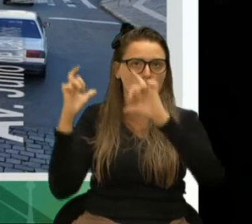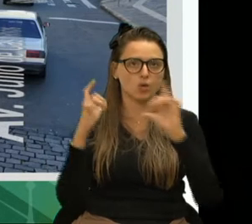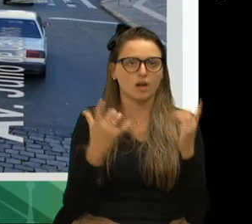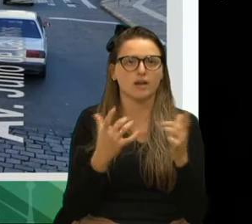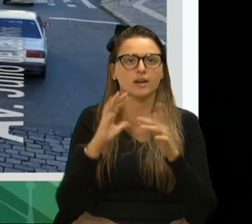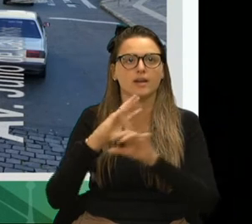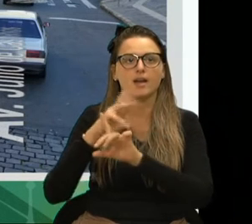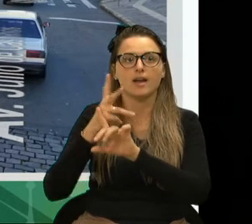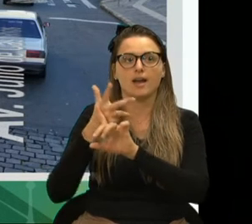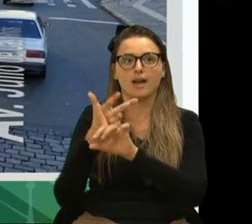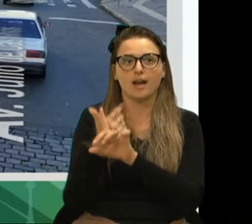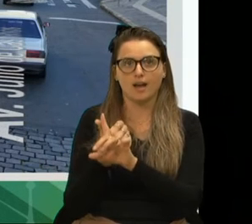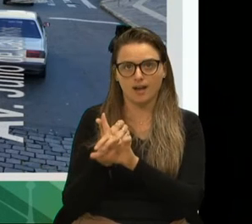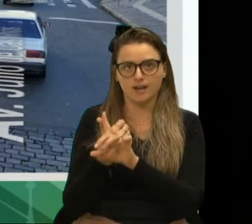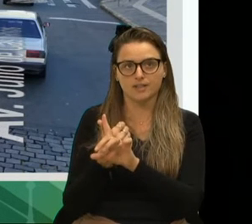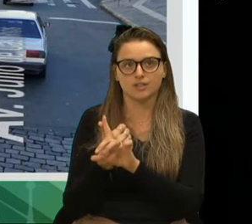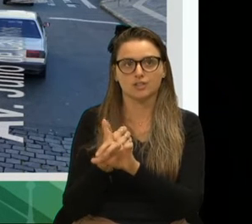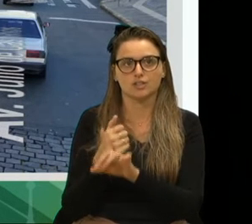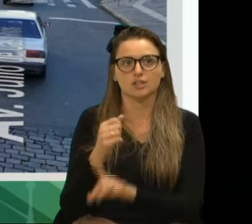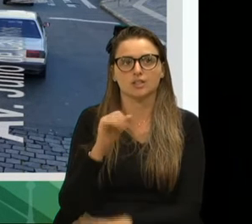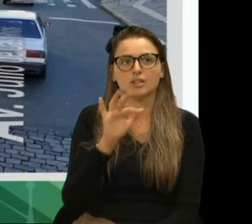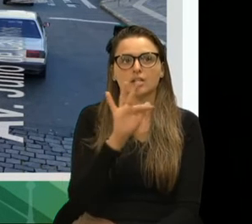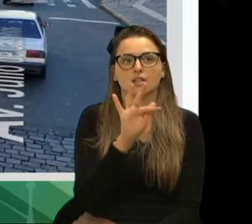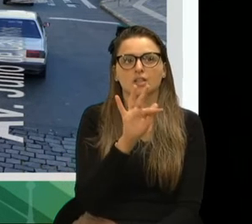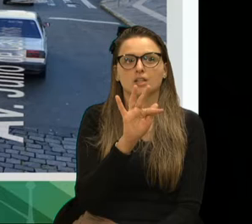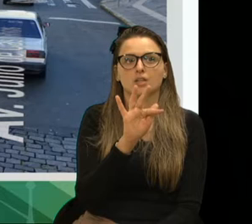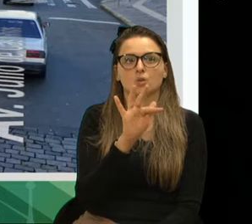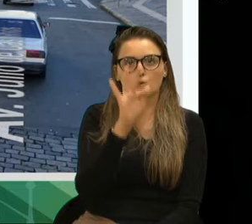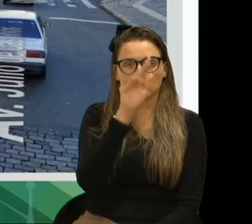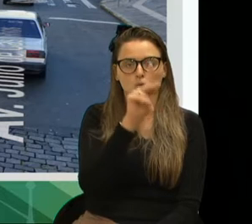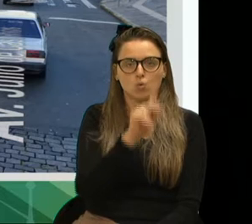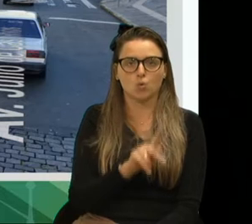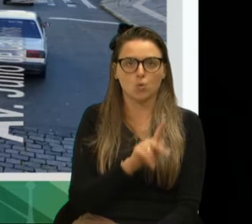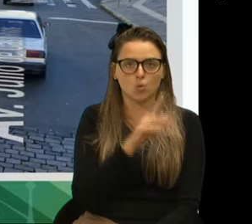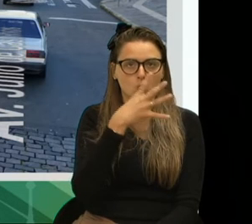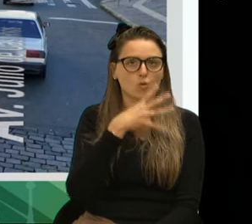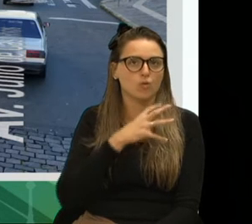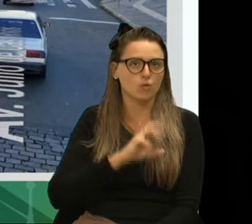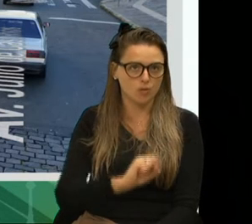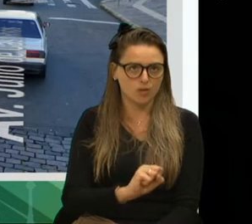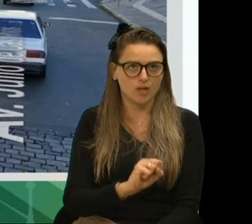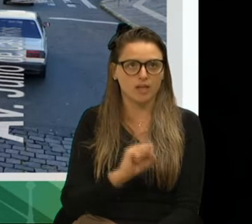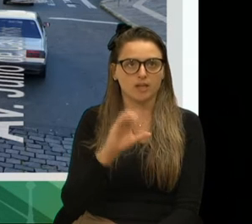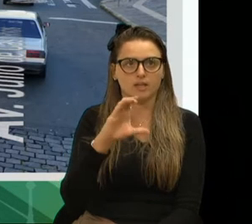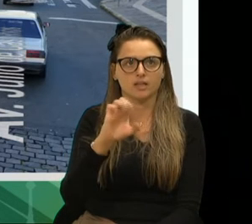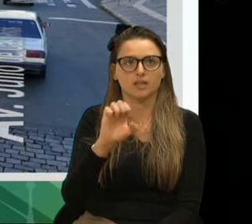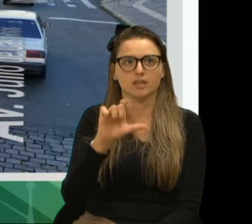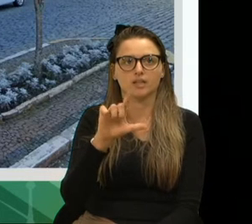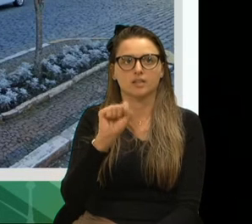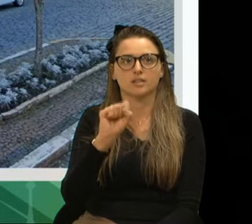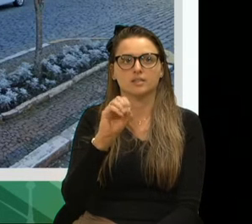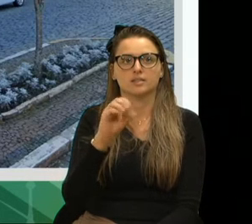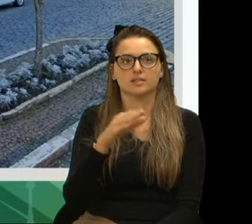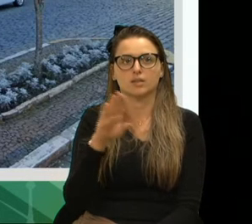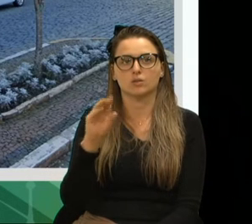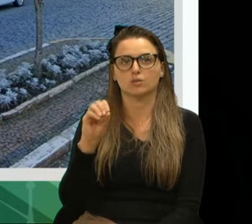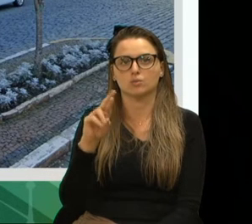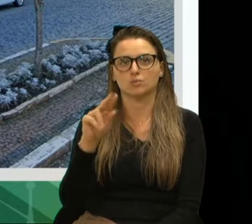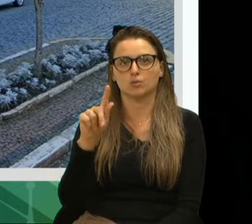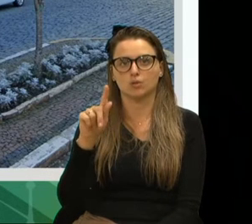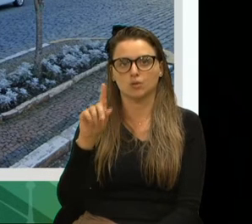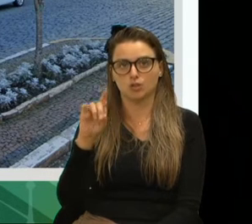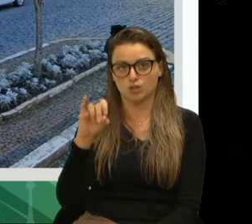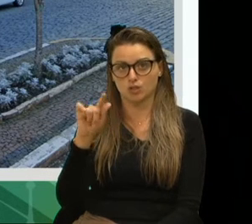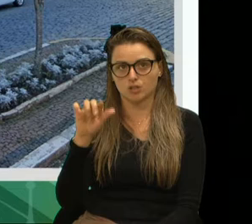arte sacra, dentre tantos, temos o Frei Celso Bordignon, capuchinho, com muitas obras nesta área.